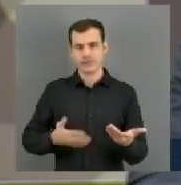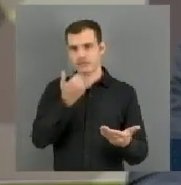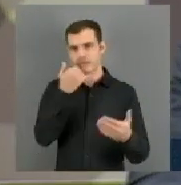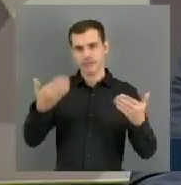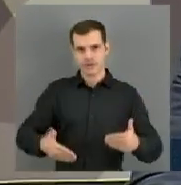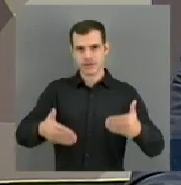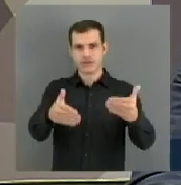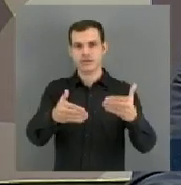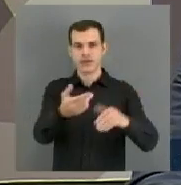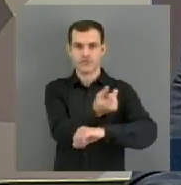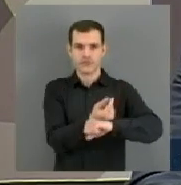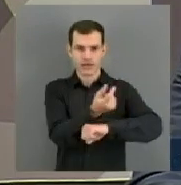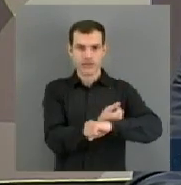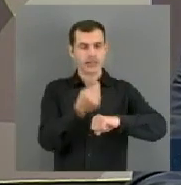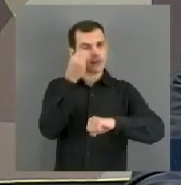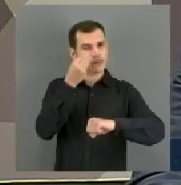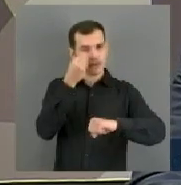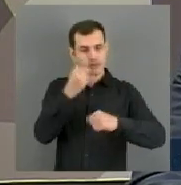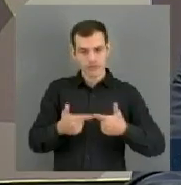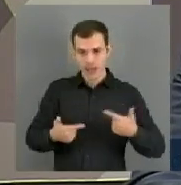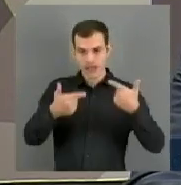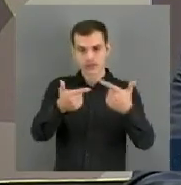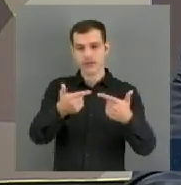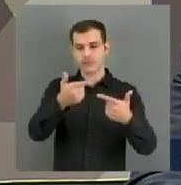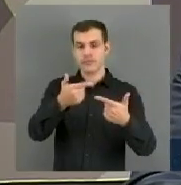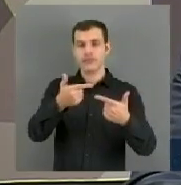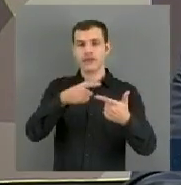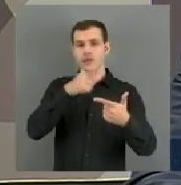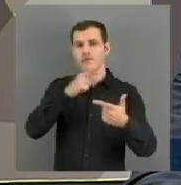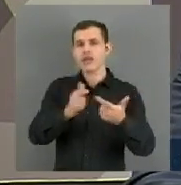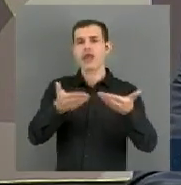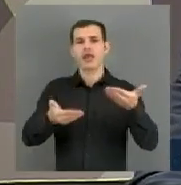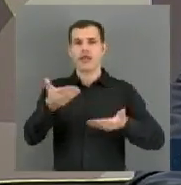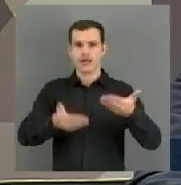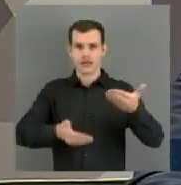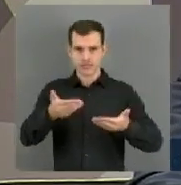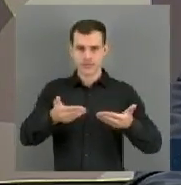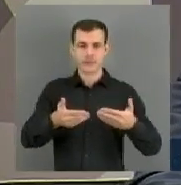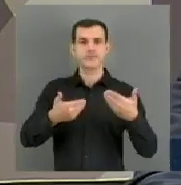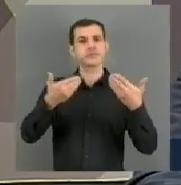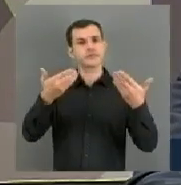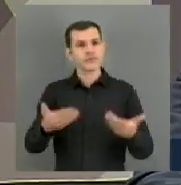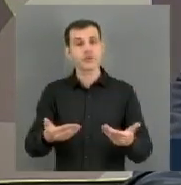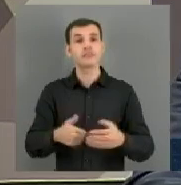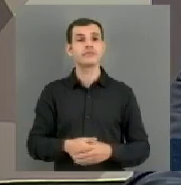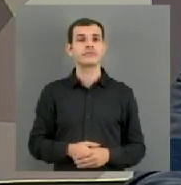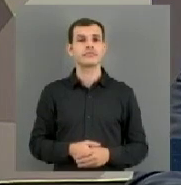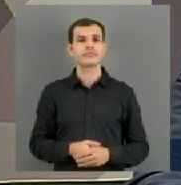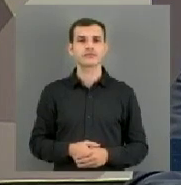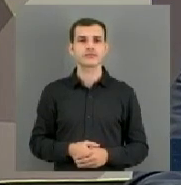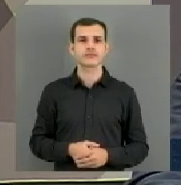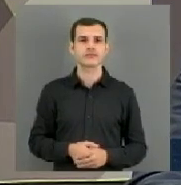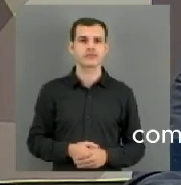para refrear essa prática delituosa. Não pretendo, no entanto, dar aso a qualquer situação que possa